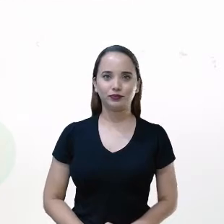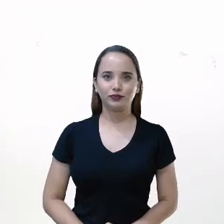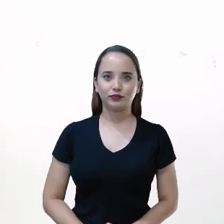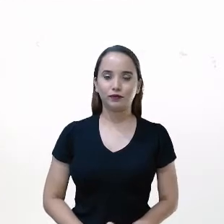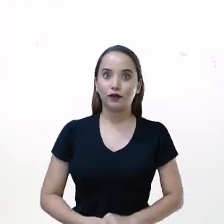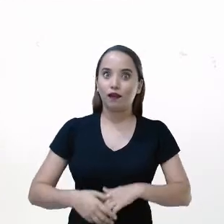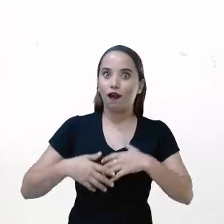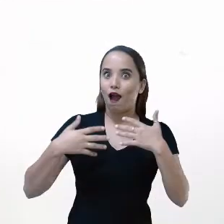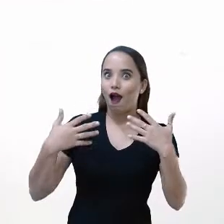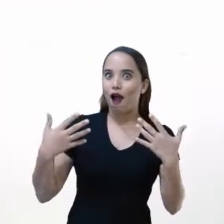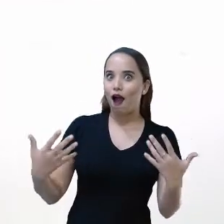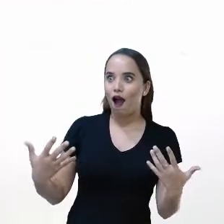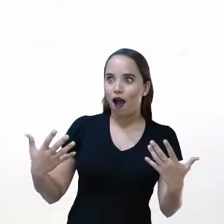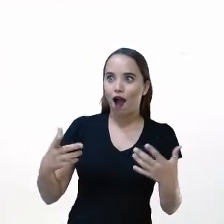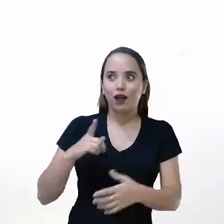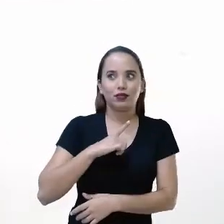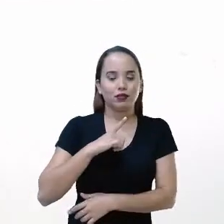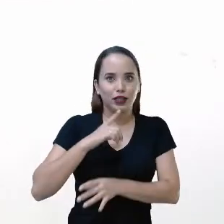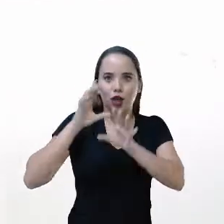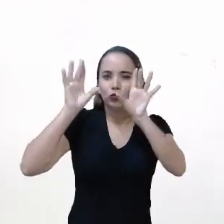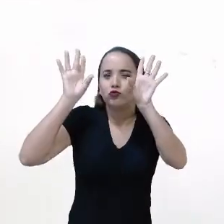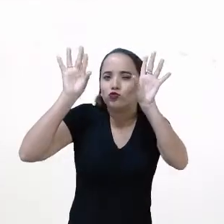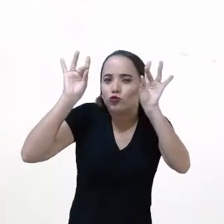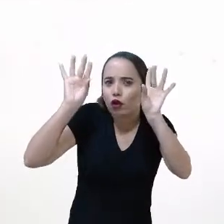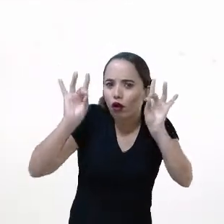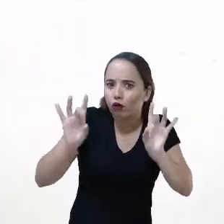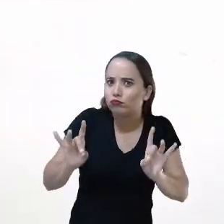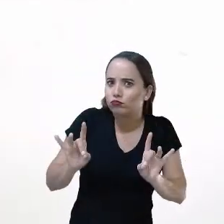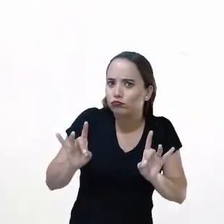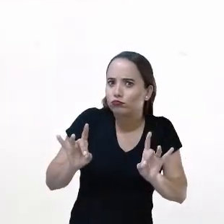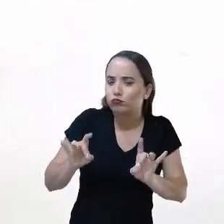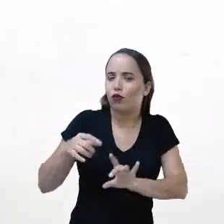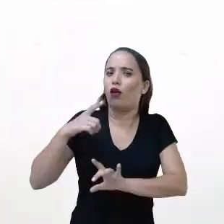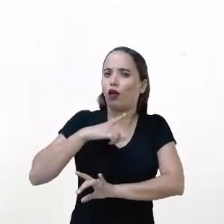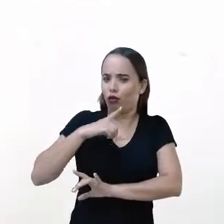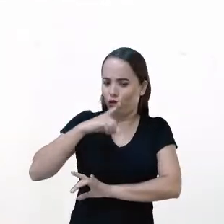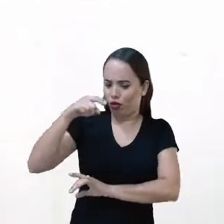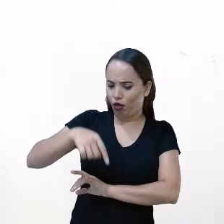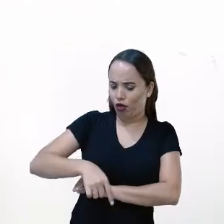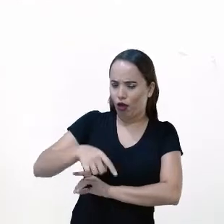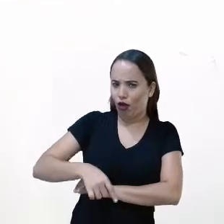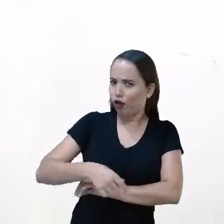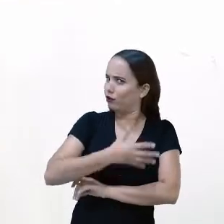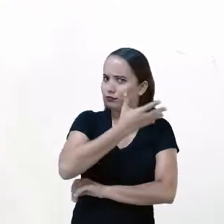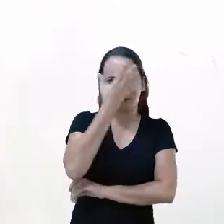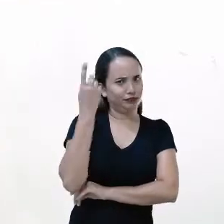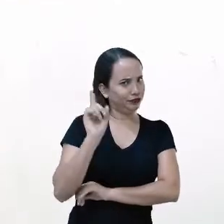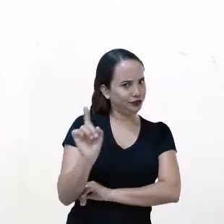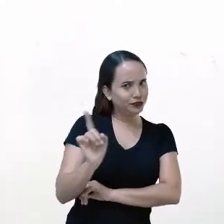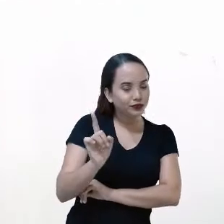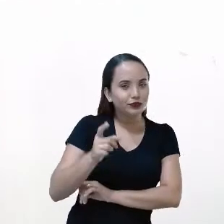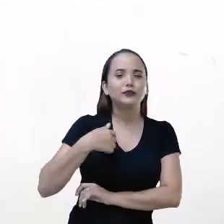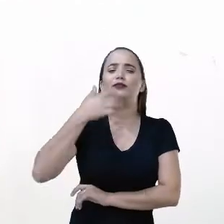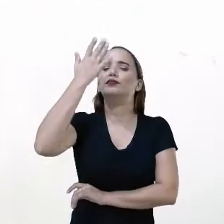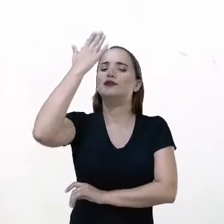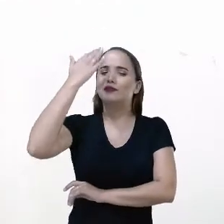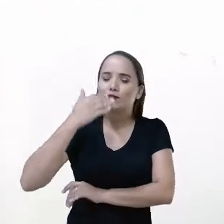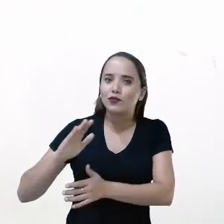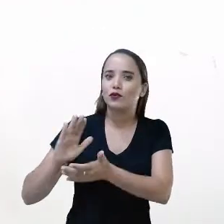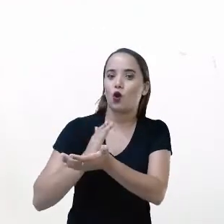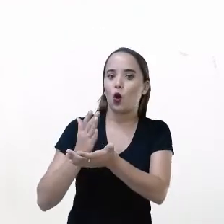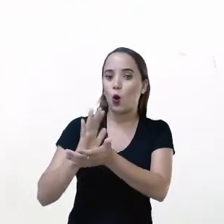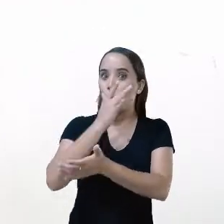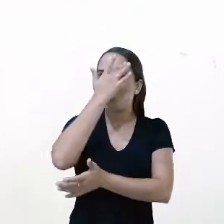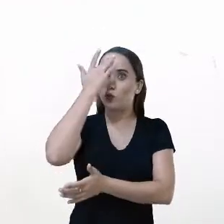Ah, mas tem uns detalhes aqui pra gente. Isso, não esqueci não. Eu sei que tem muita gente chegando agora, tem gente que está me acompanhando aqui pela